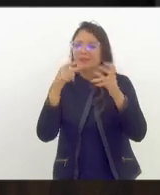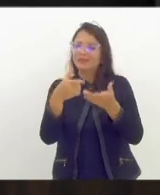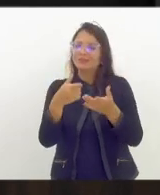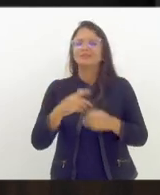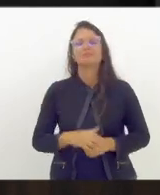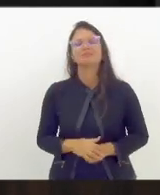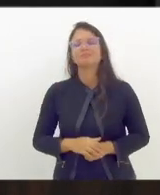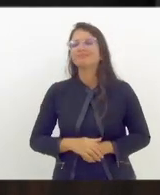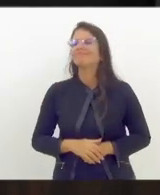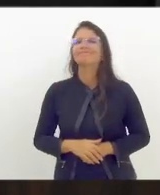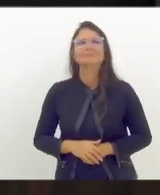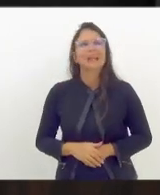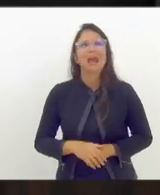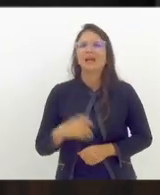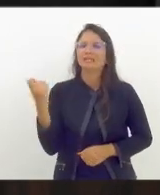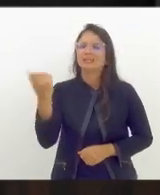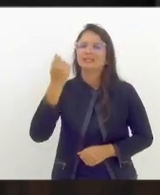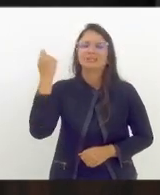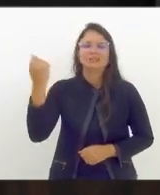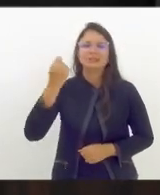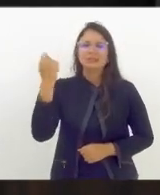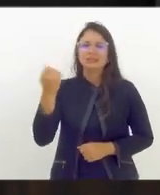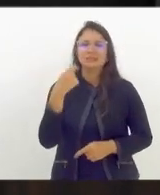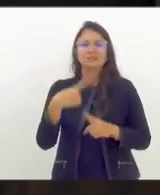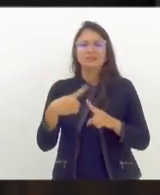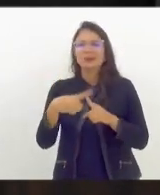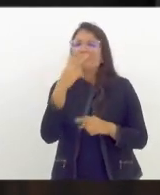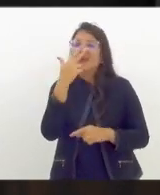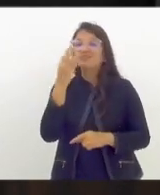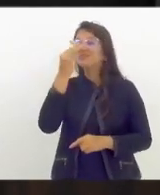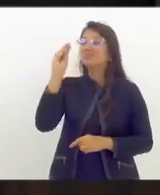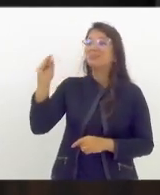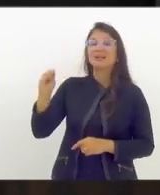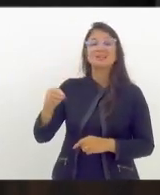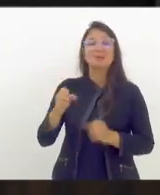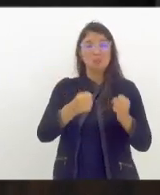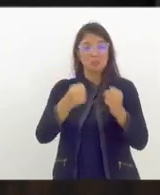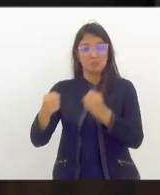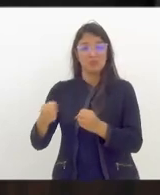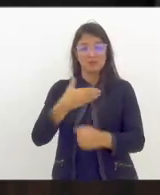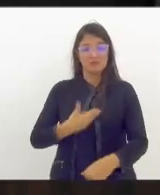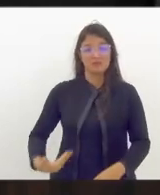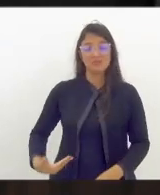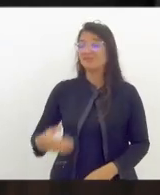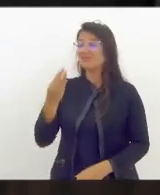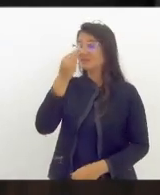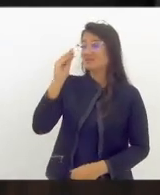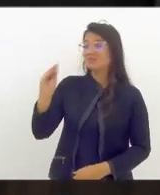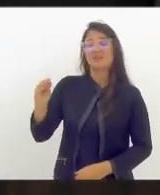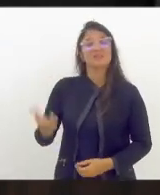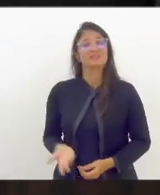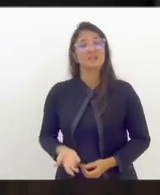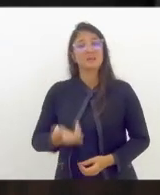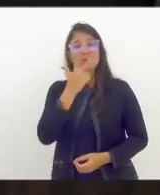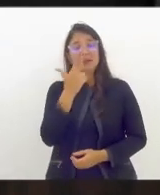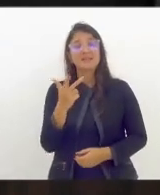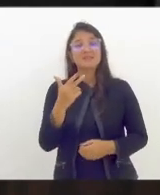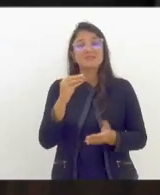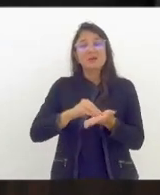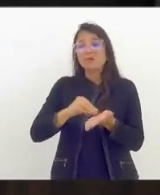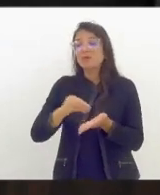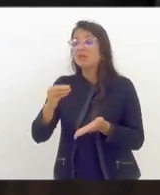é absurdo diante da negligência do poder público, inclusive em respaldar que haja